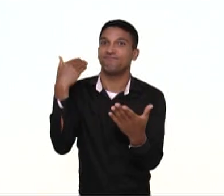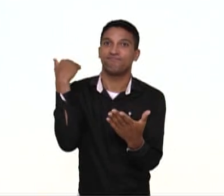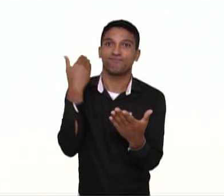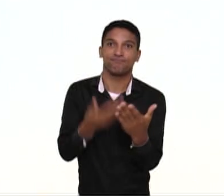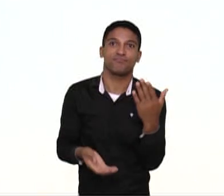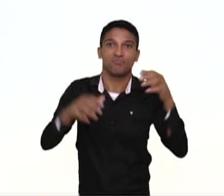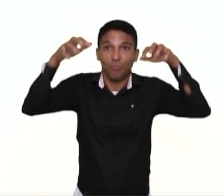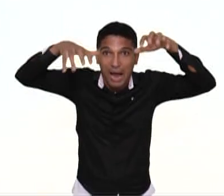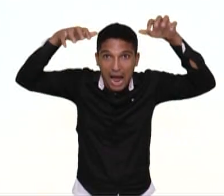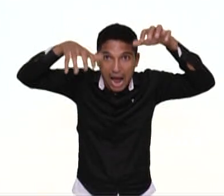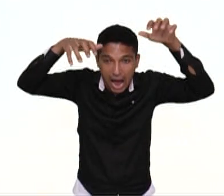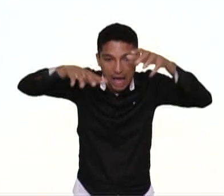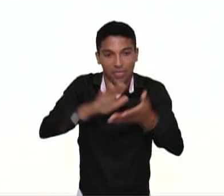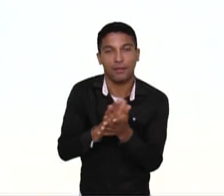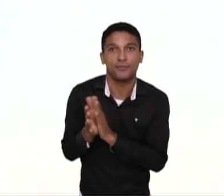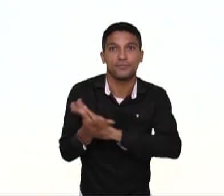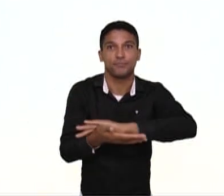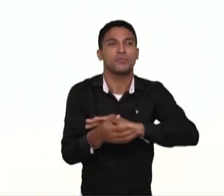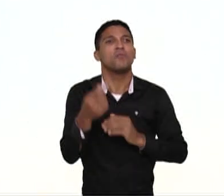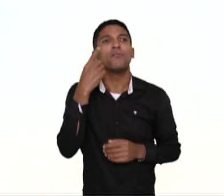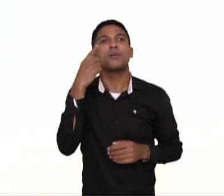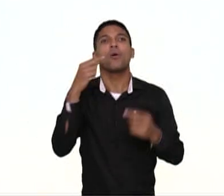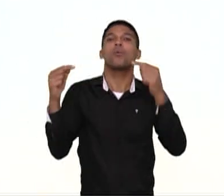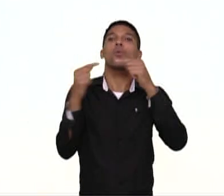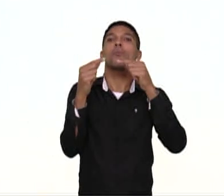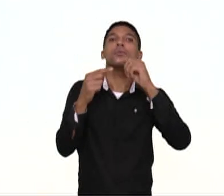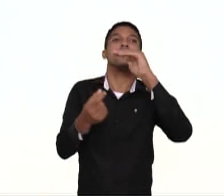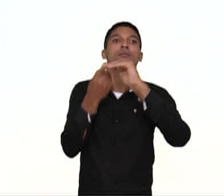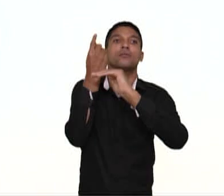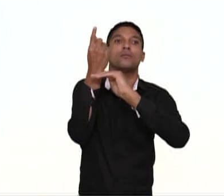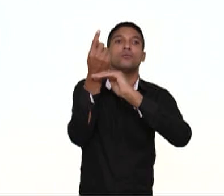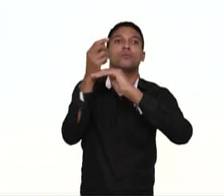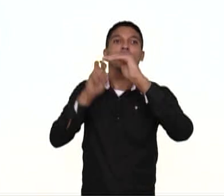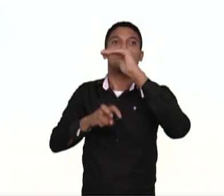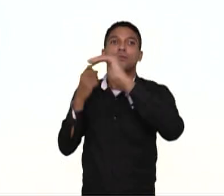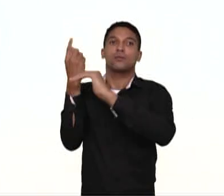44.999,99, R$ 60 mil, R$